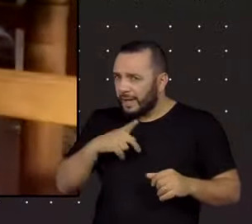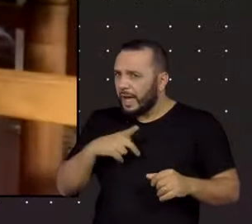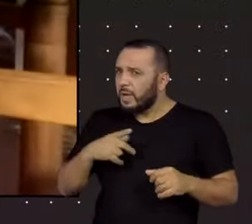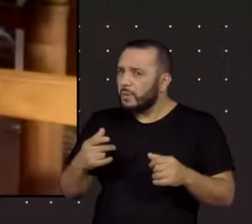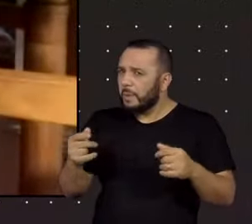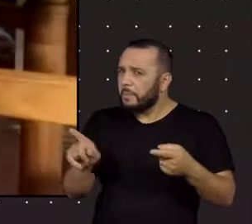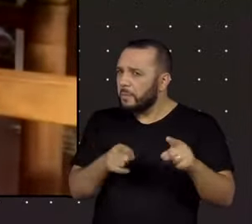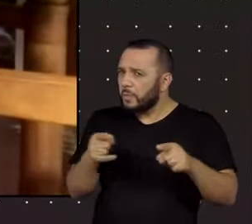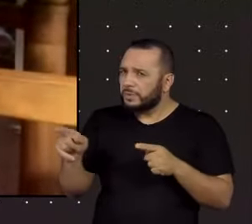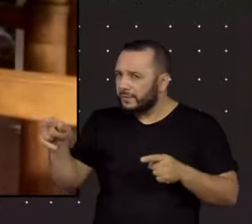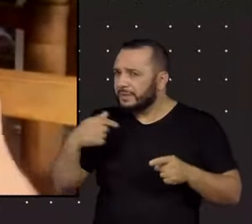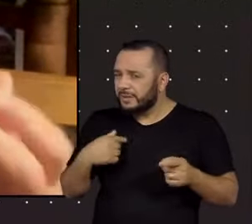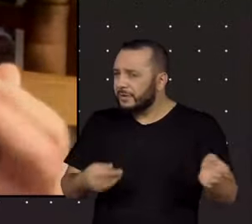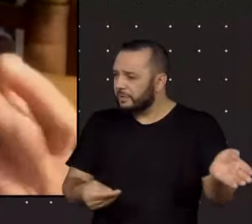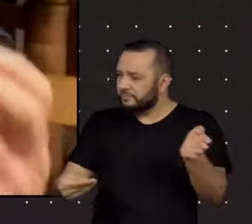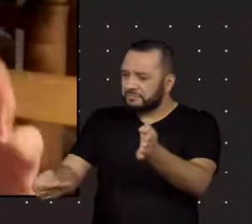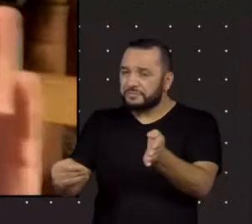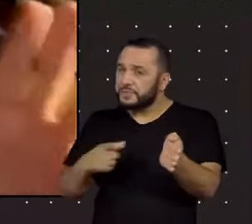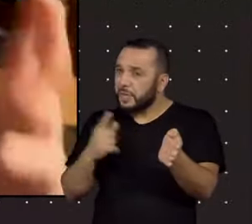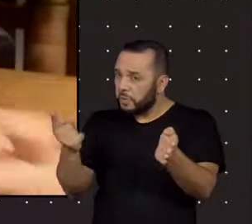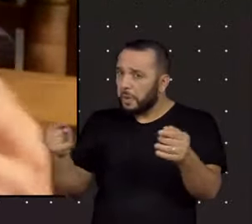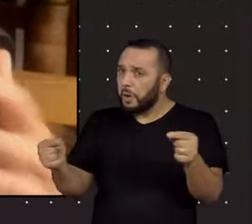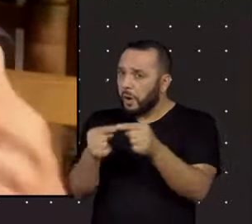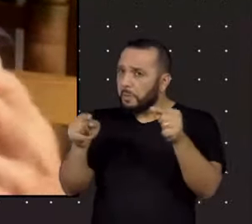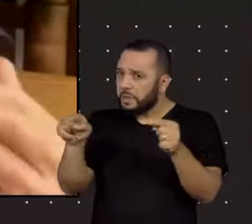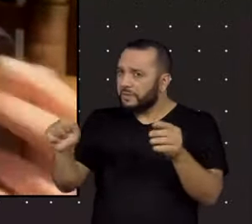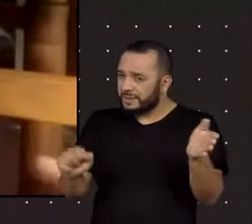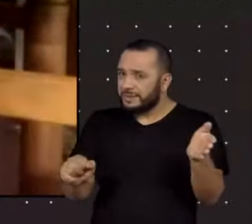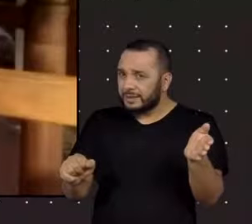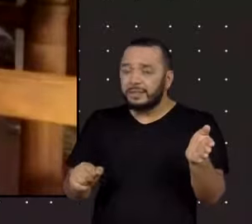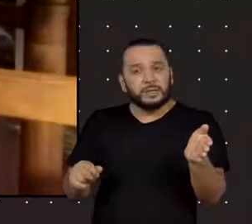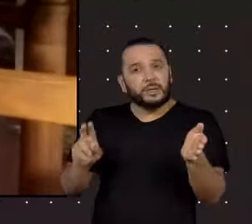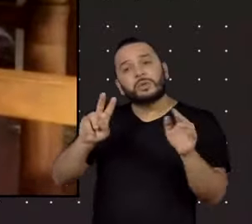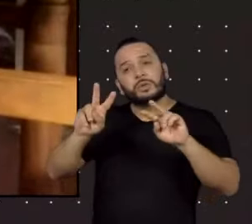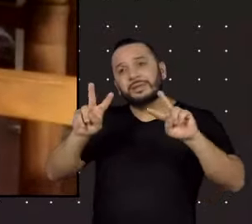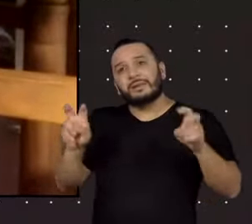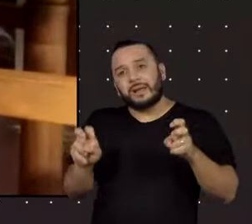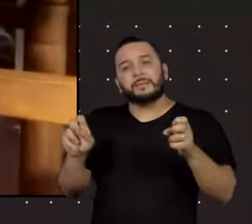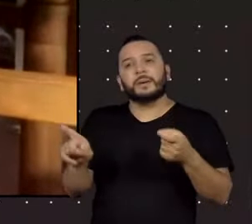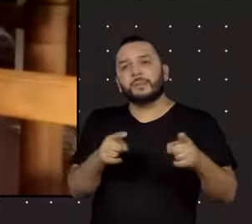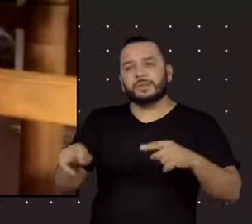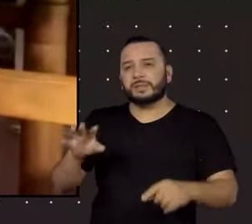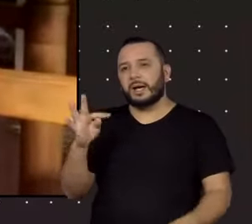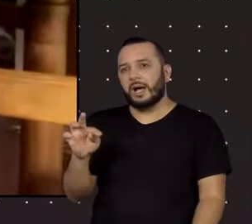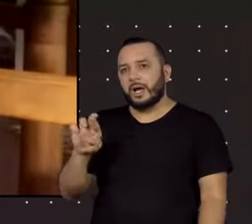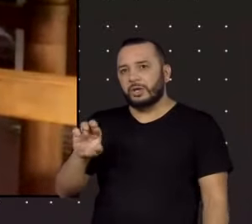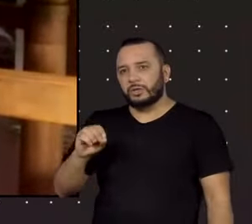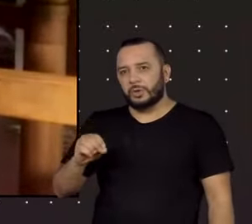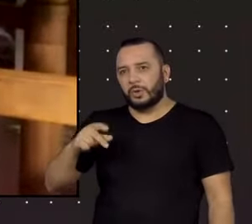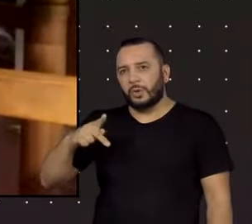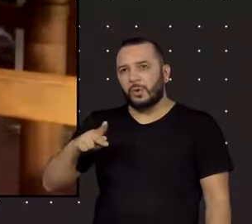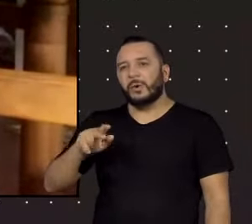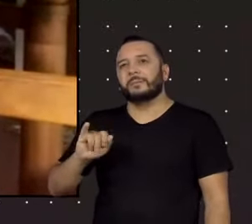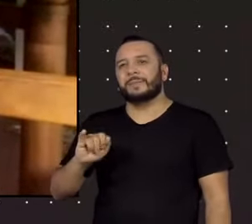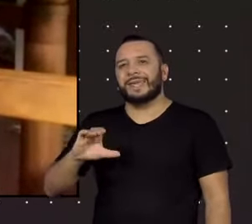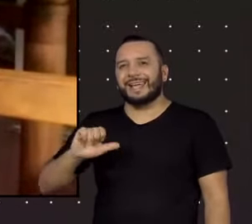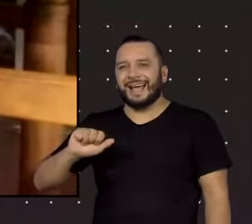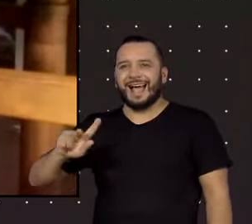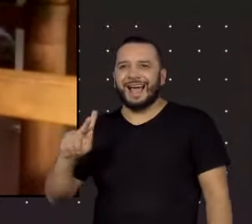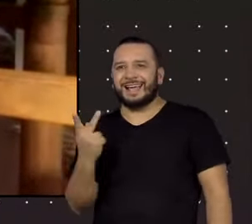olhada, quero que você fizesse o arranjo. Tem uma aqui que, por enquanto, se chama Tropicália. Aí ele gravou aquelas músicas lá,